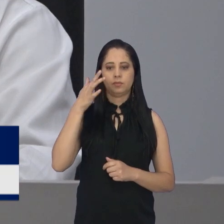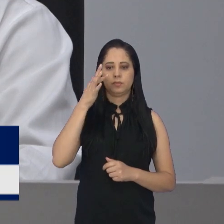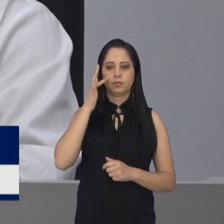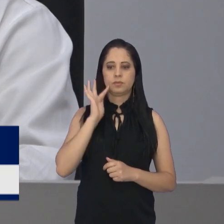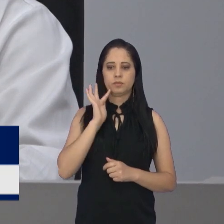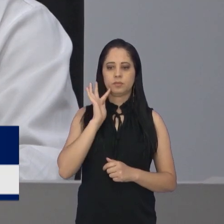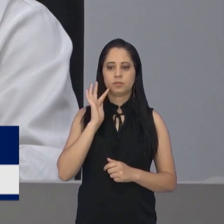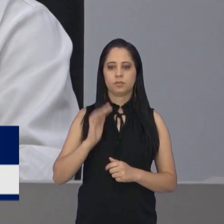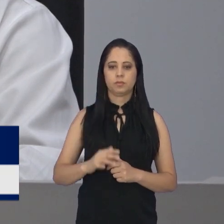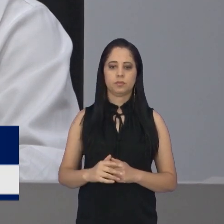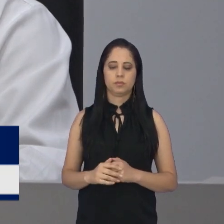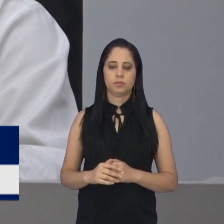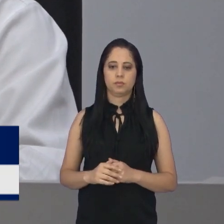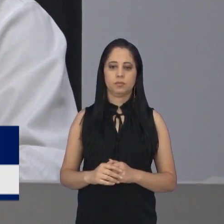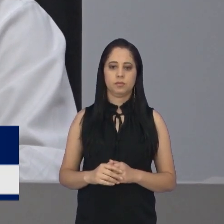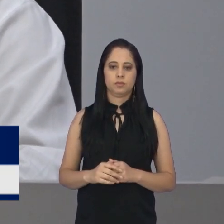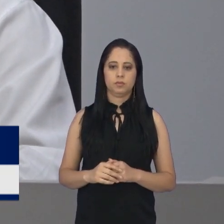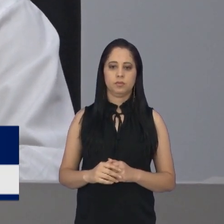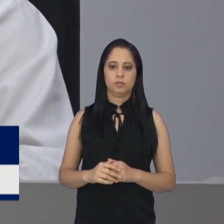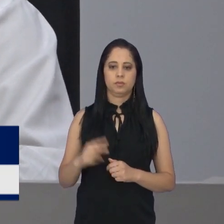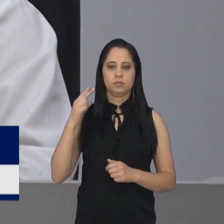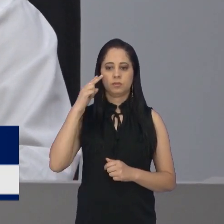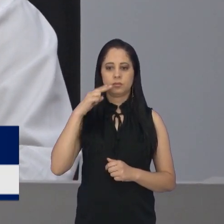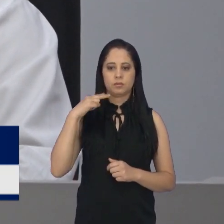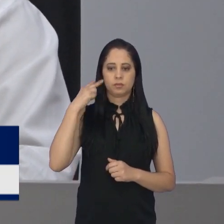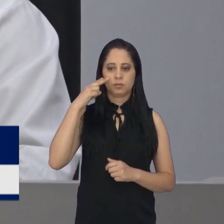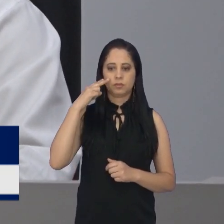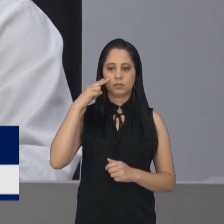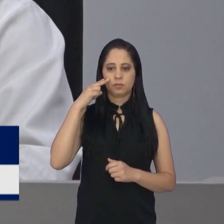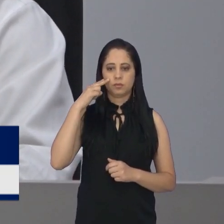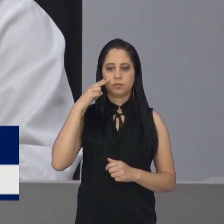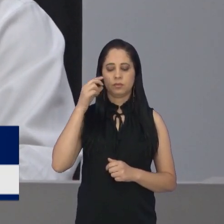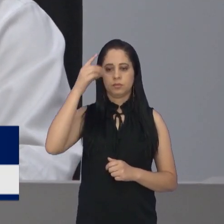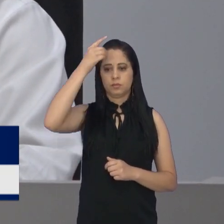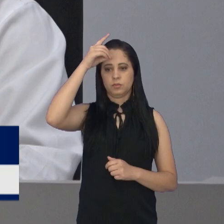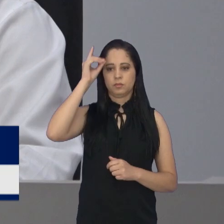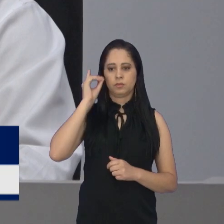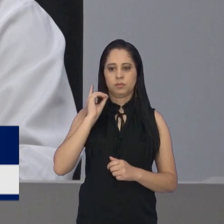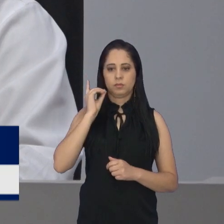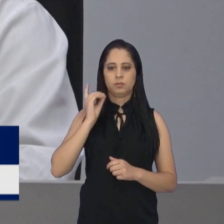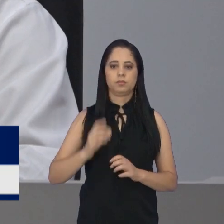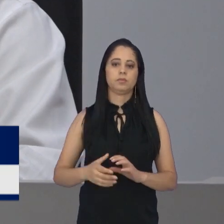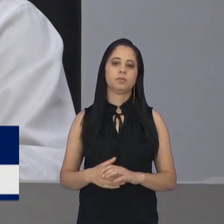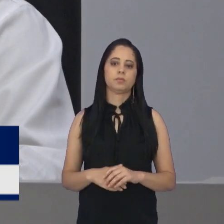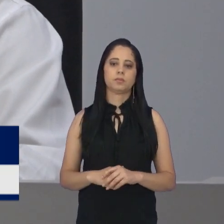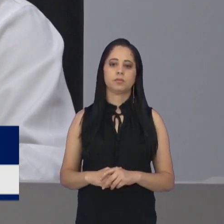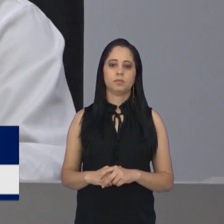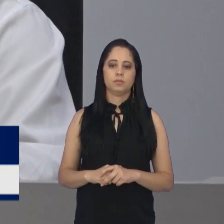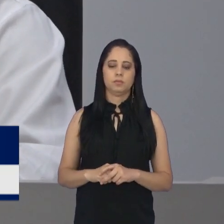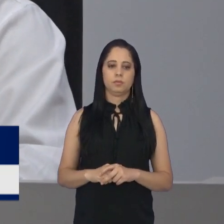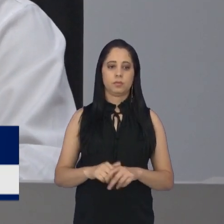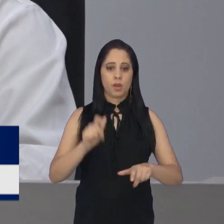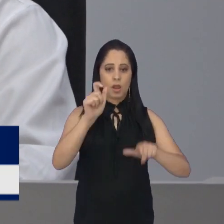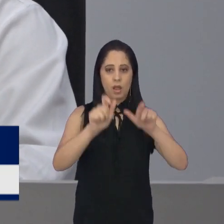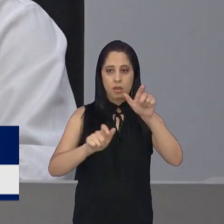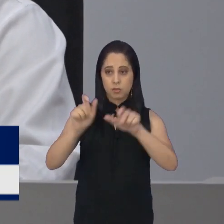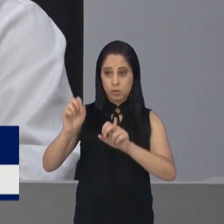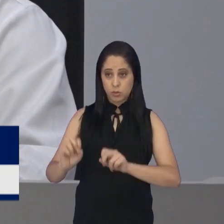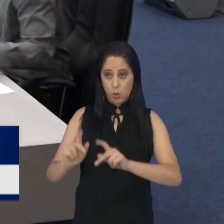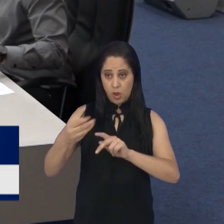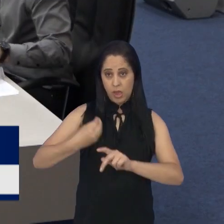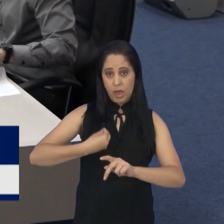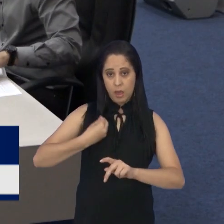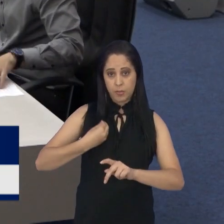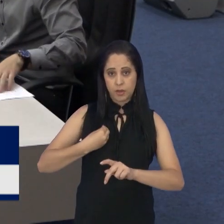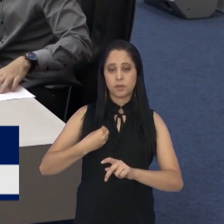Fabião Zagueiro e vereadora Dulce Rita. Havendo o número legal